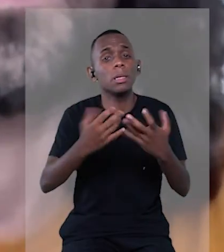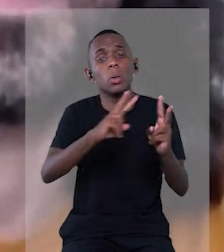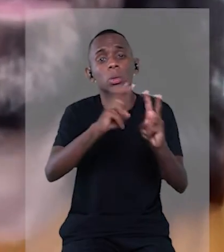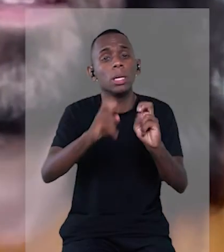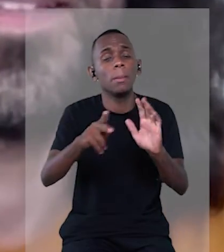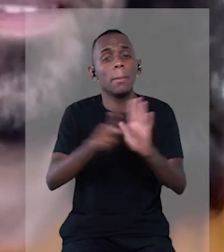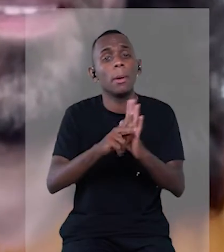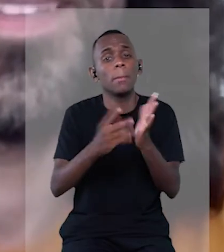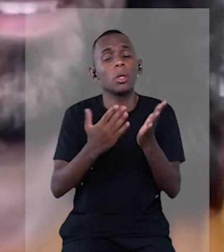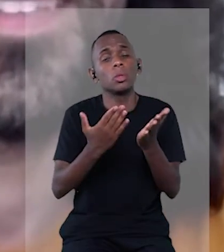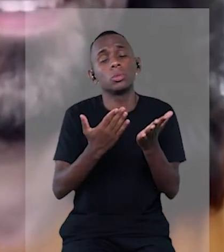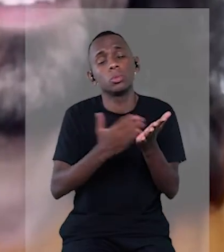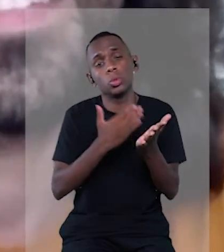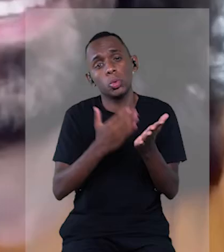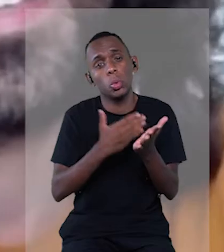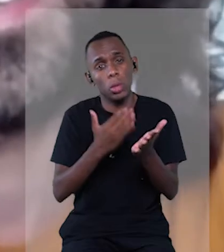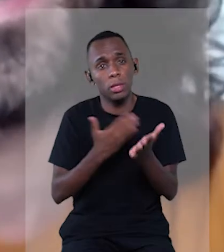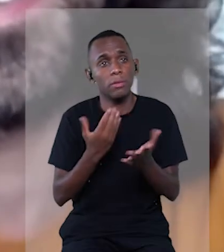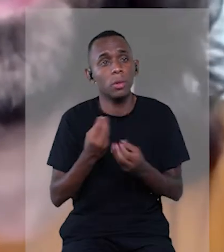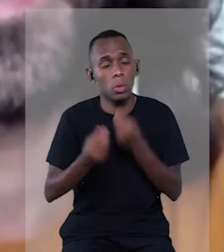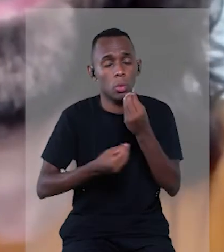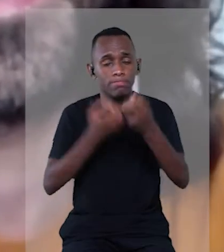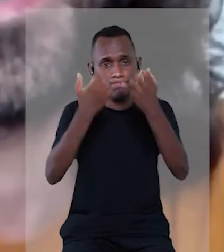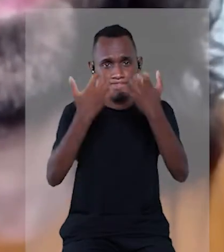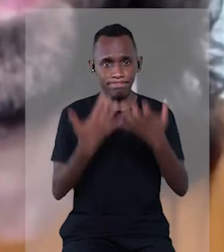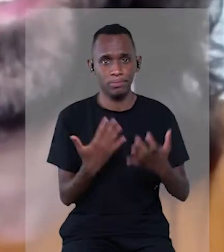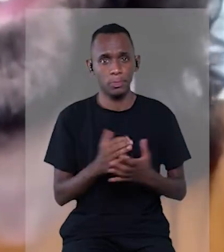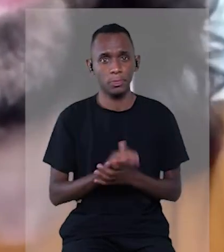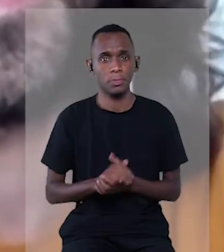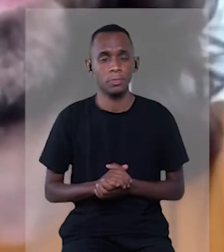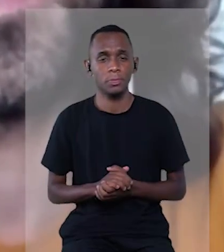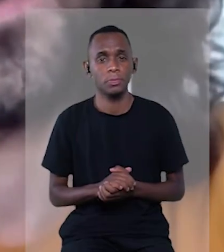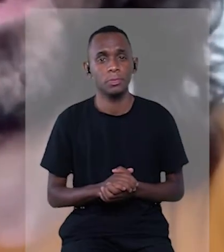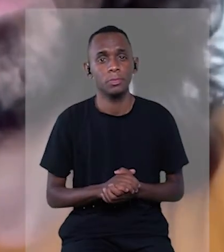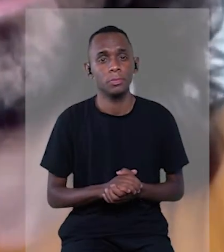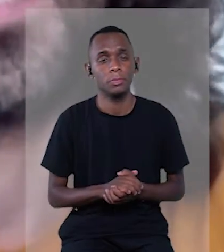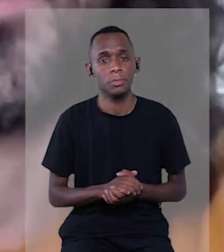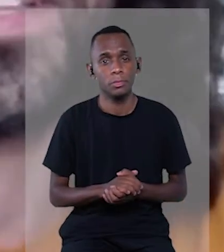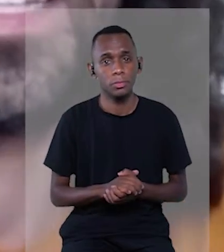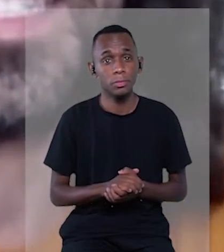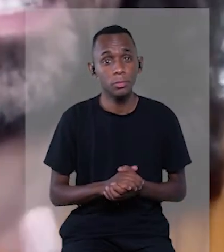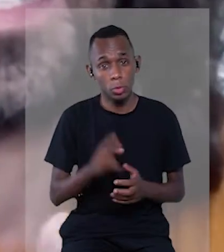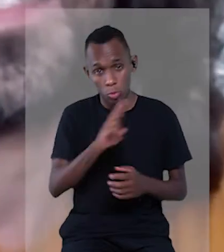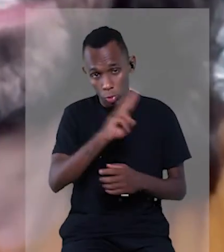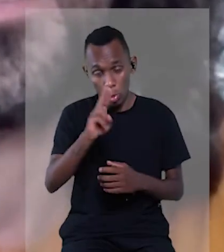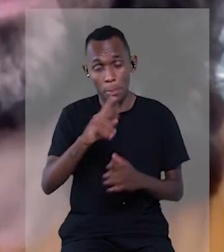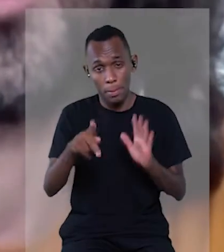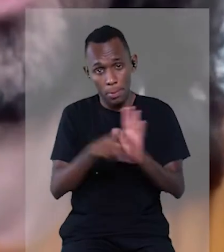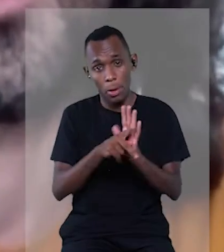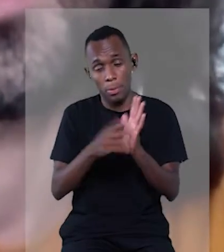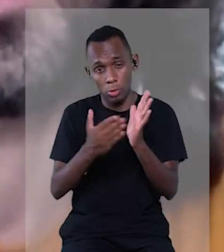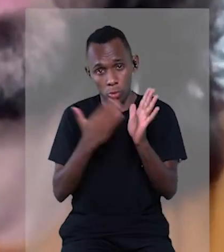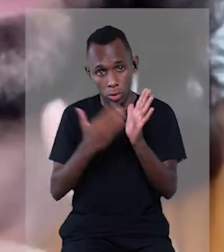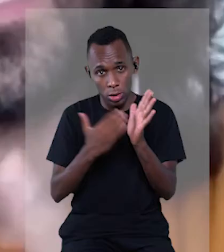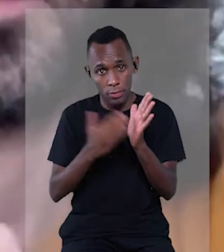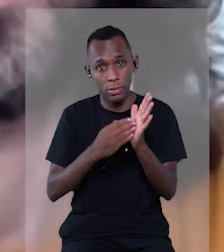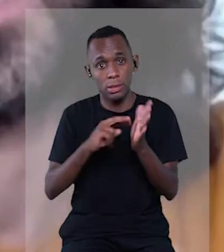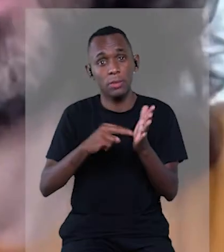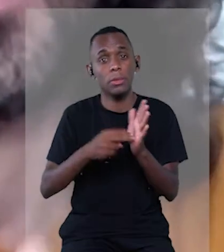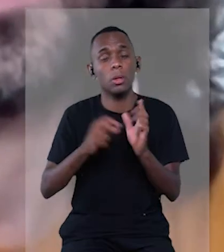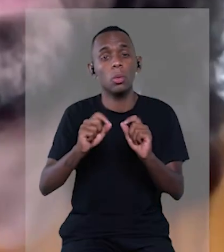esse Nossa, mergulho também na vida sim, das pessoas? sim, os escafandristas, né, são